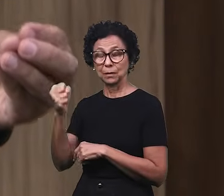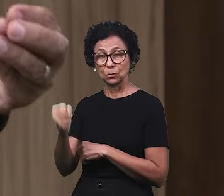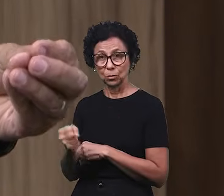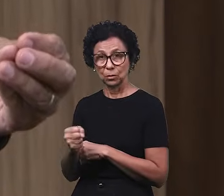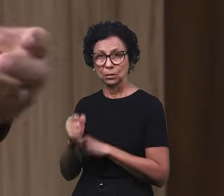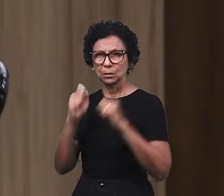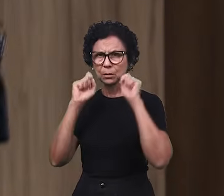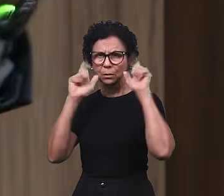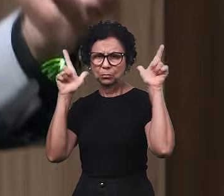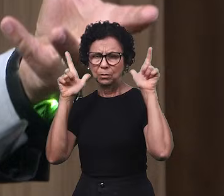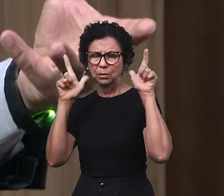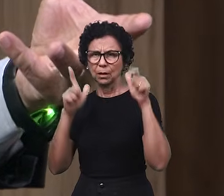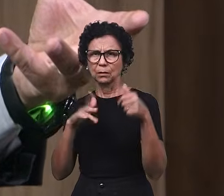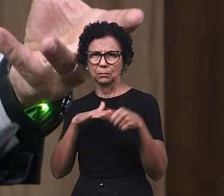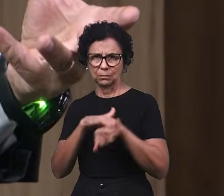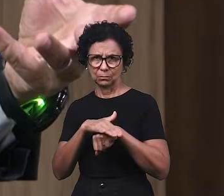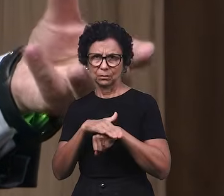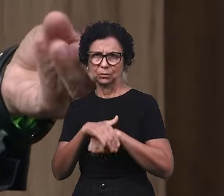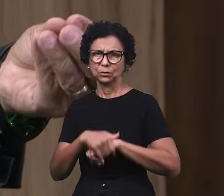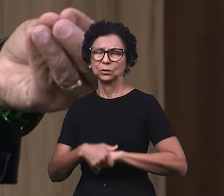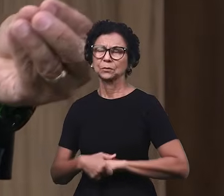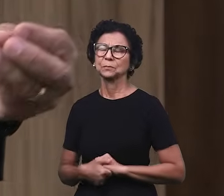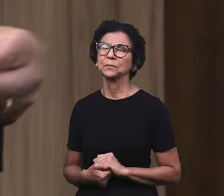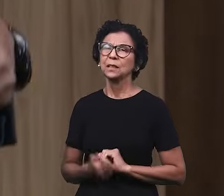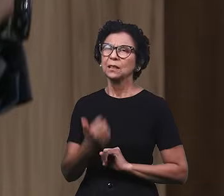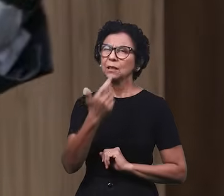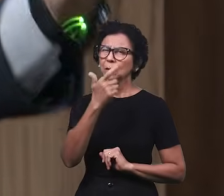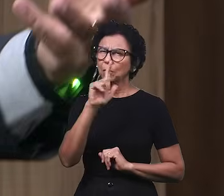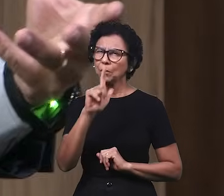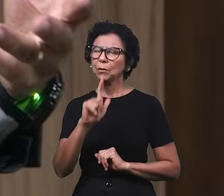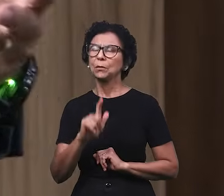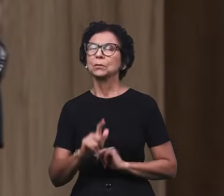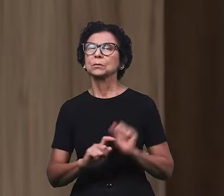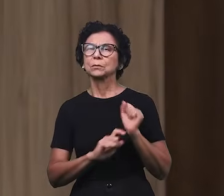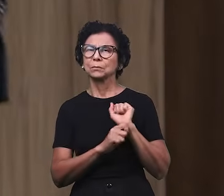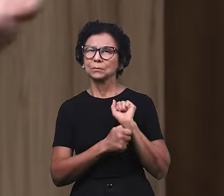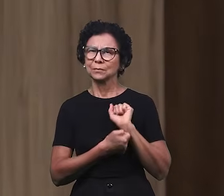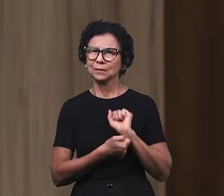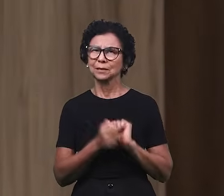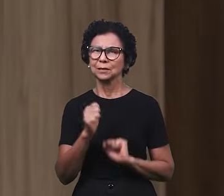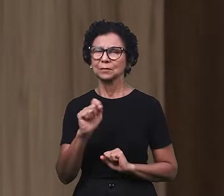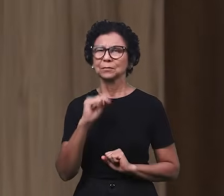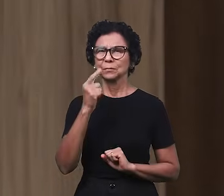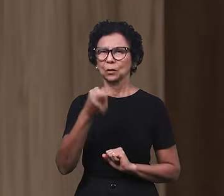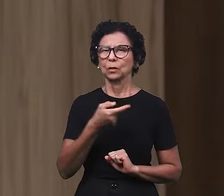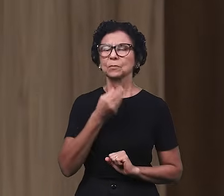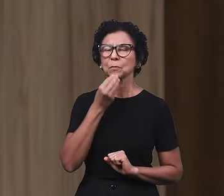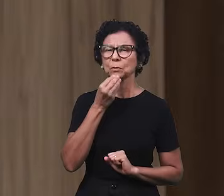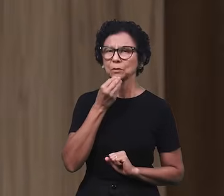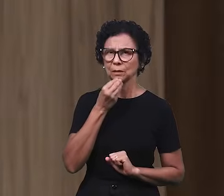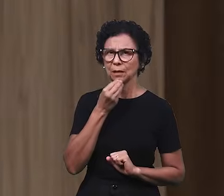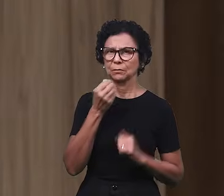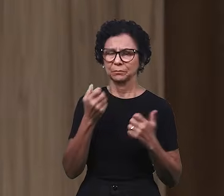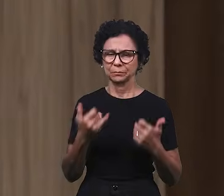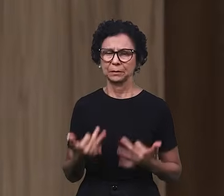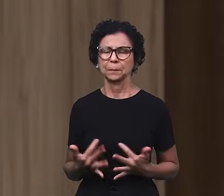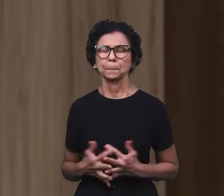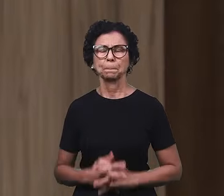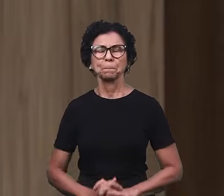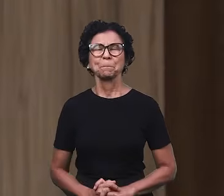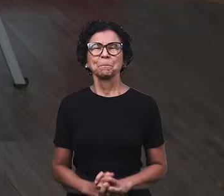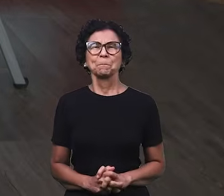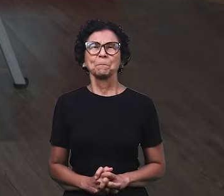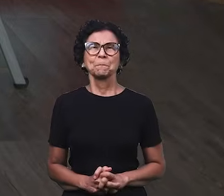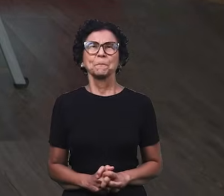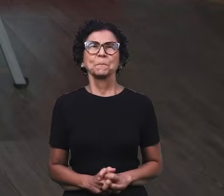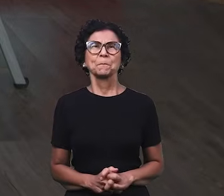vigílias da noite. Aí também outro mistério, mas que oportunamente nós podemos